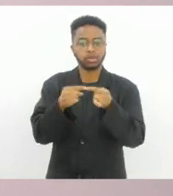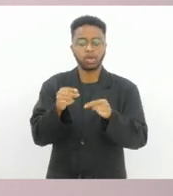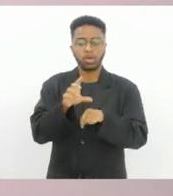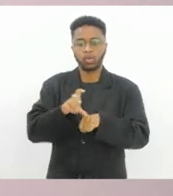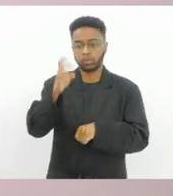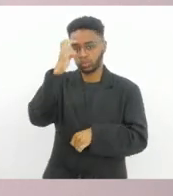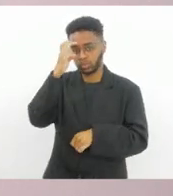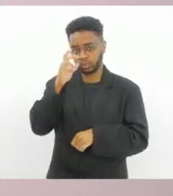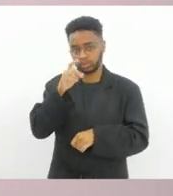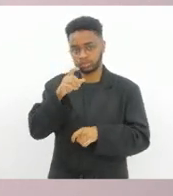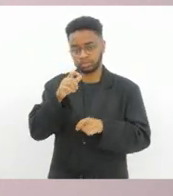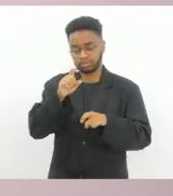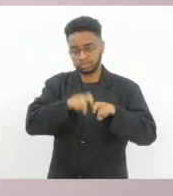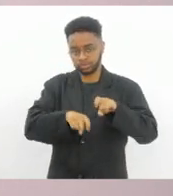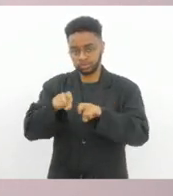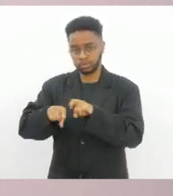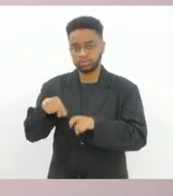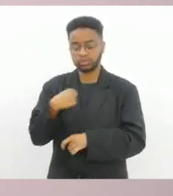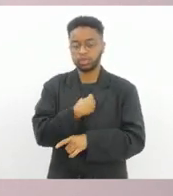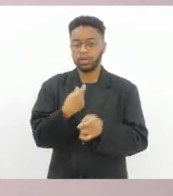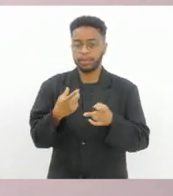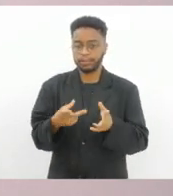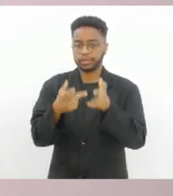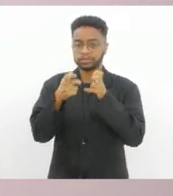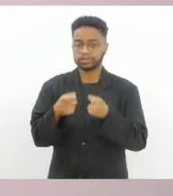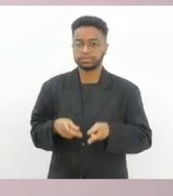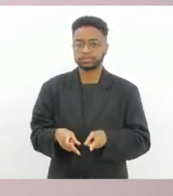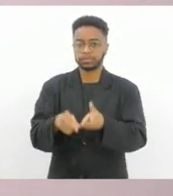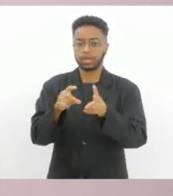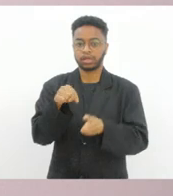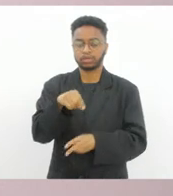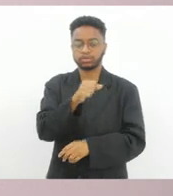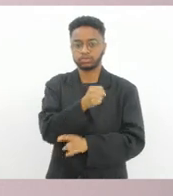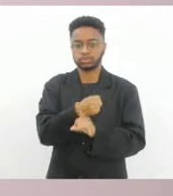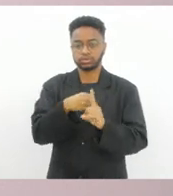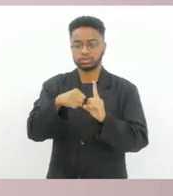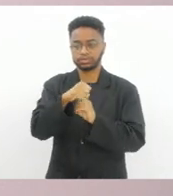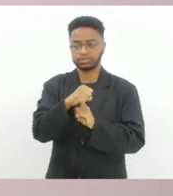vê, infelizmente, continuar na nossa sociedade.